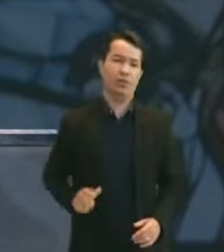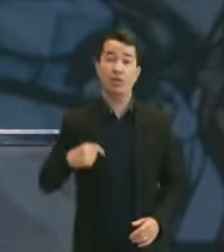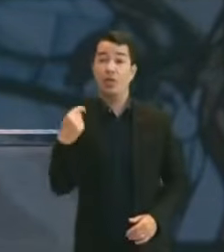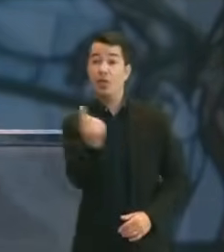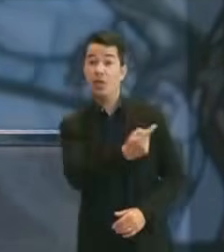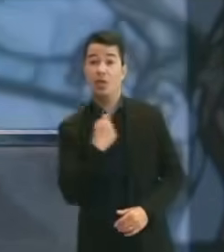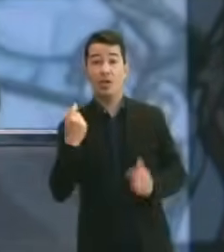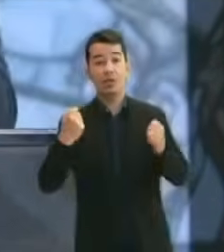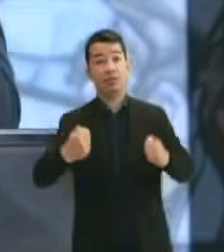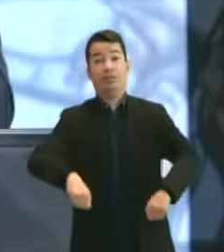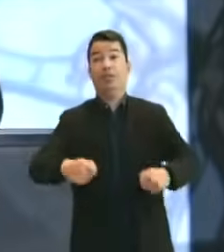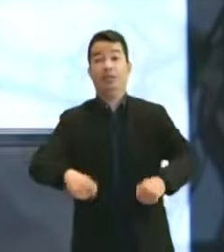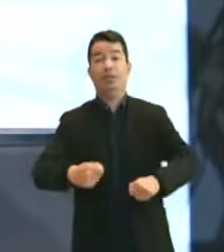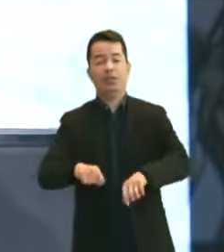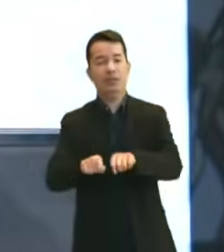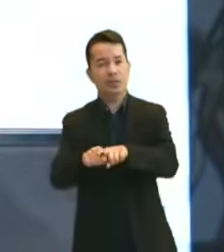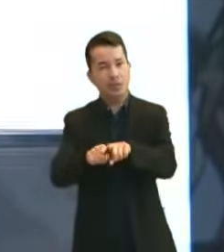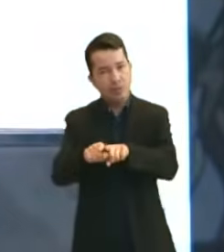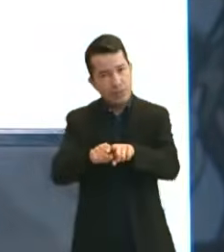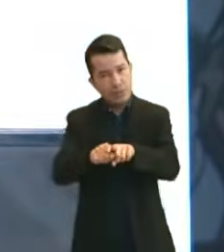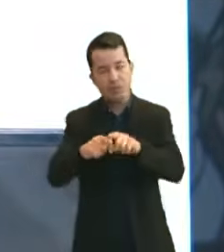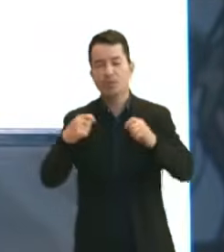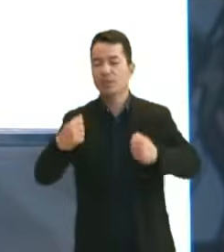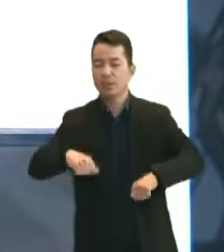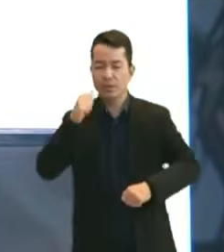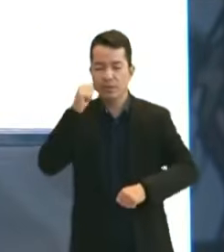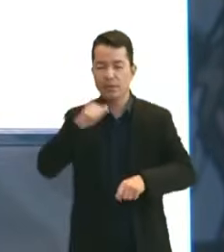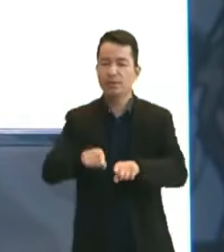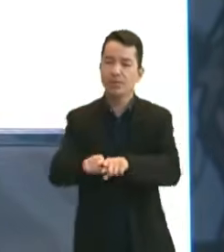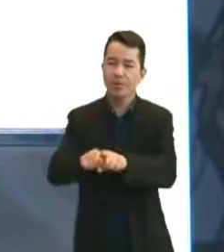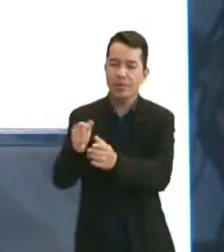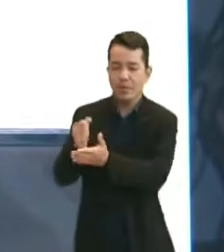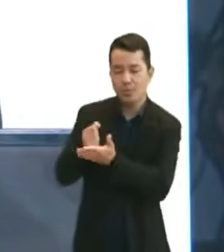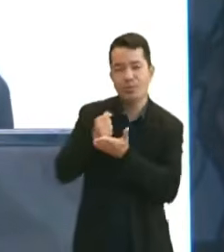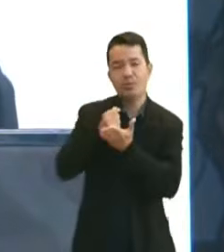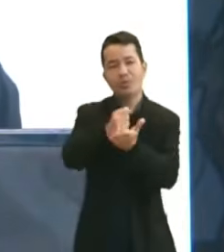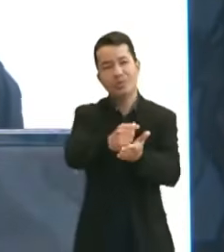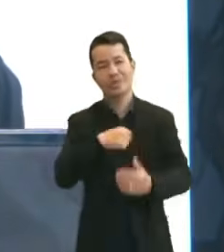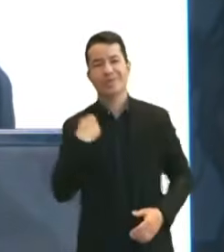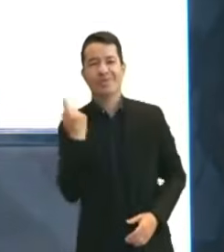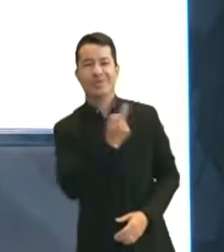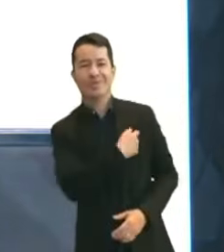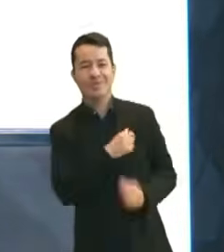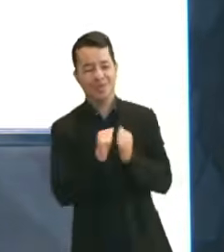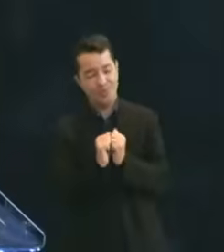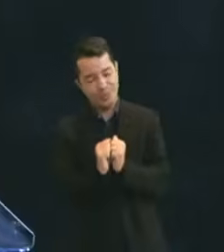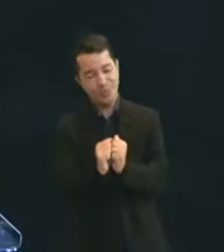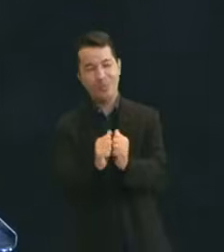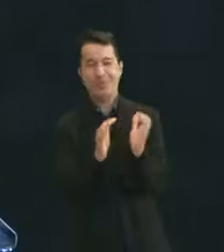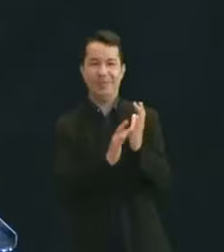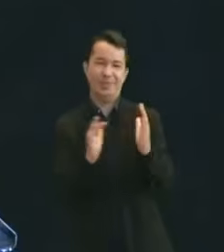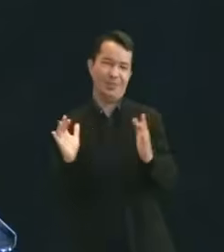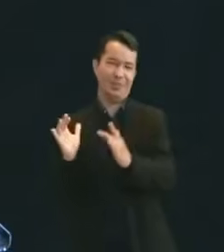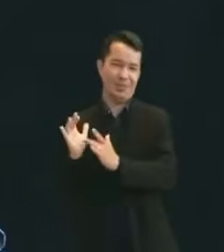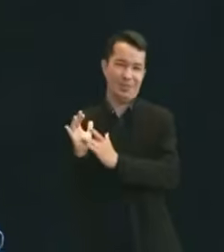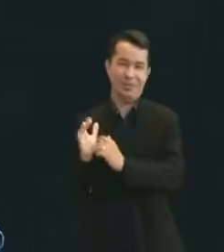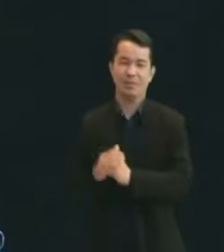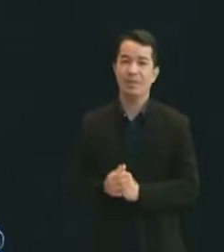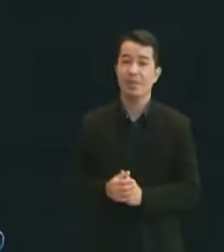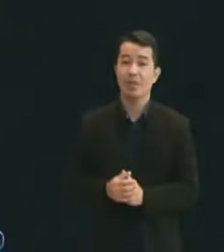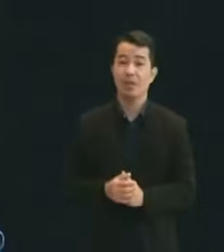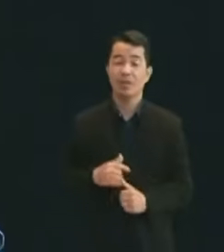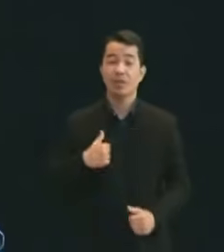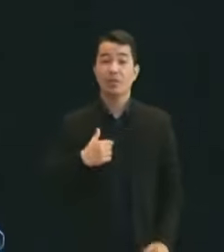e irmãs que nos ajudem nessa jornada. Eu gosto de uma frase de um autor que fala muito sobre discipulado. O nome